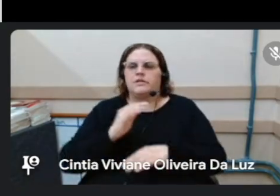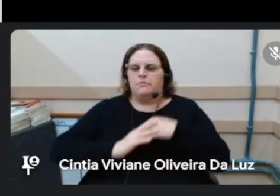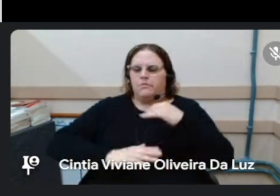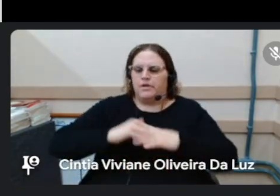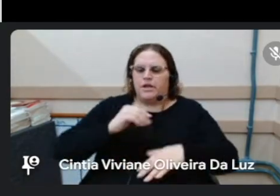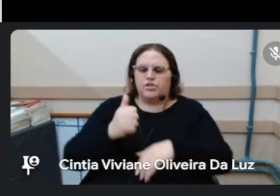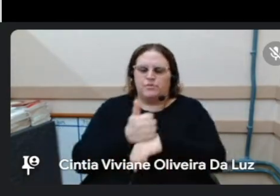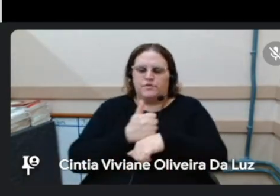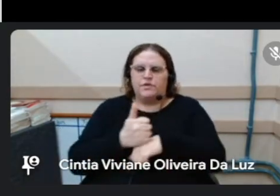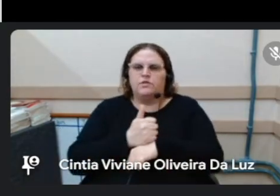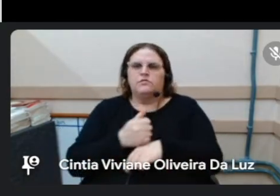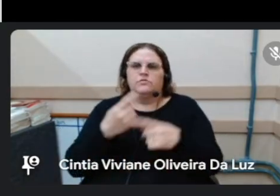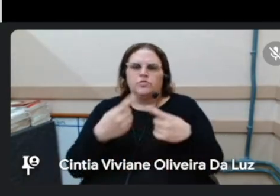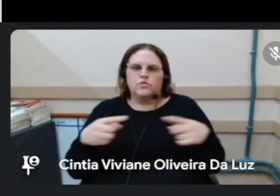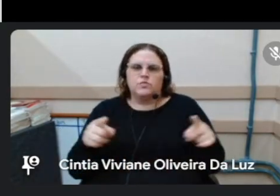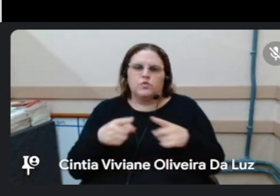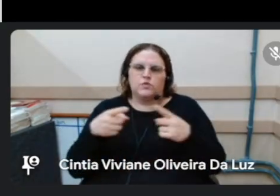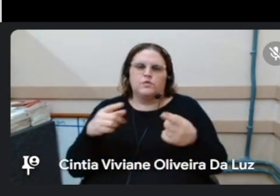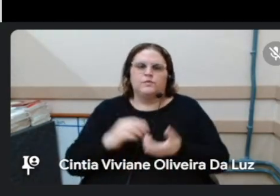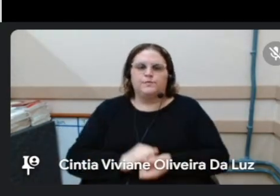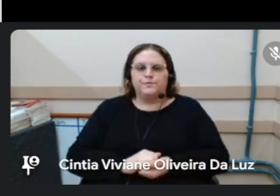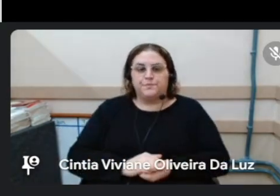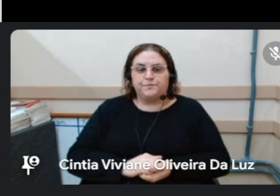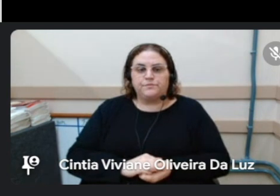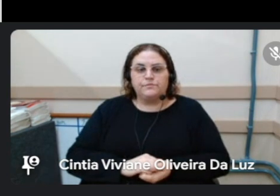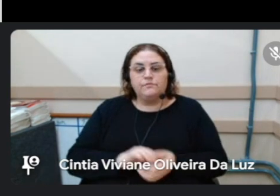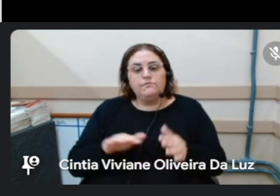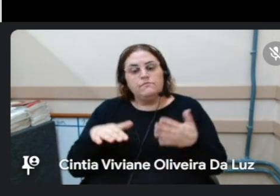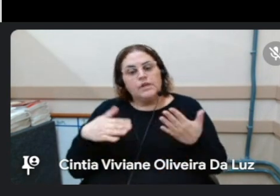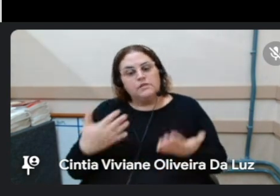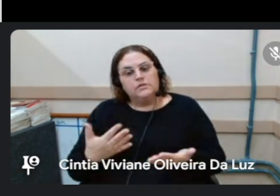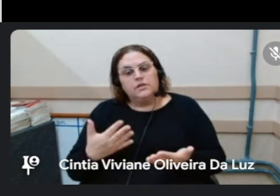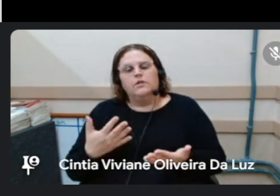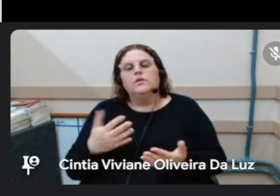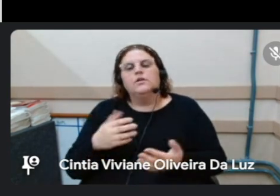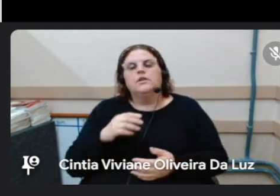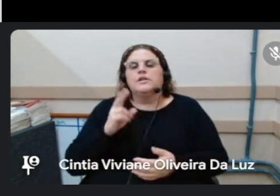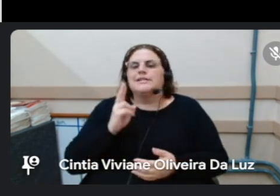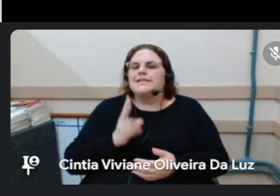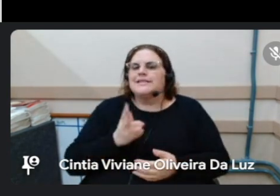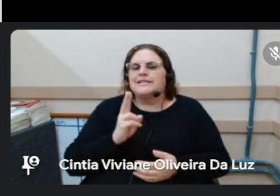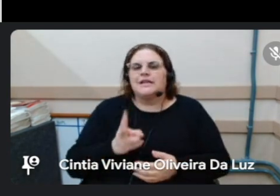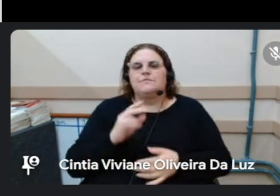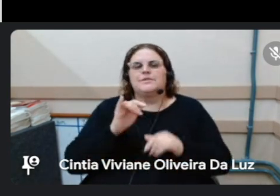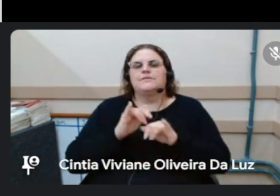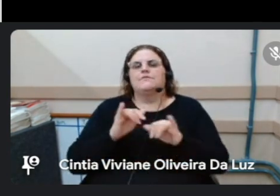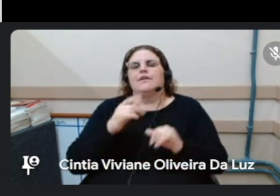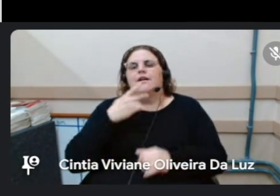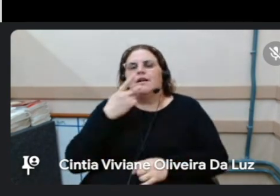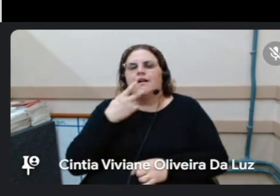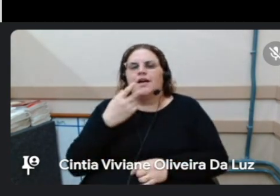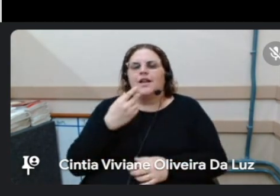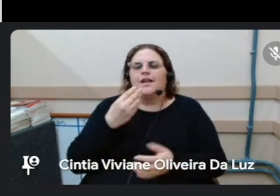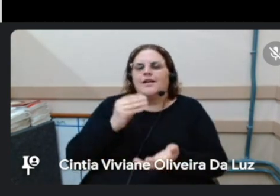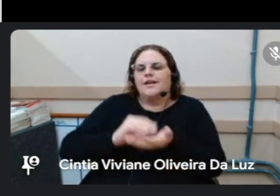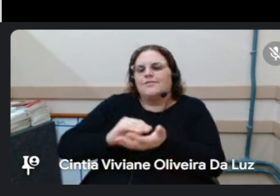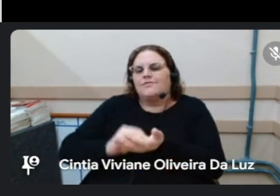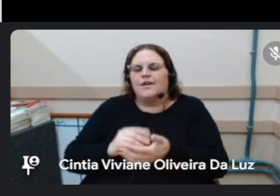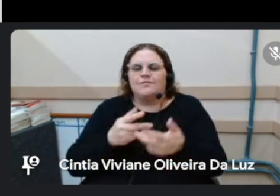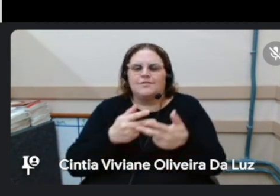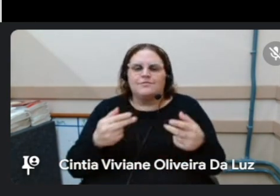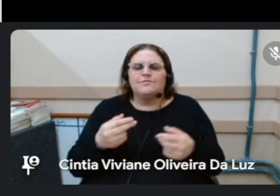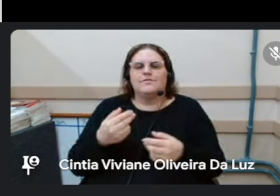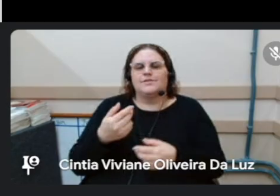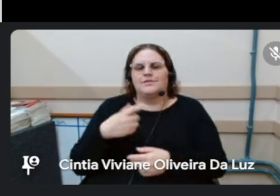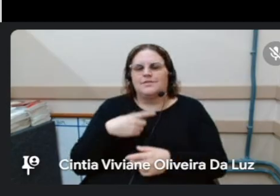né Então se se sempre se salienta as condições precarizadas do trabalho do músico né quer dizer